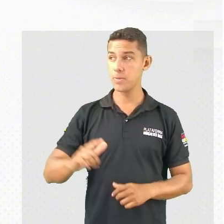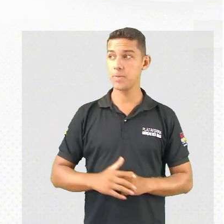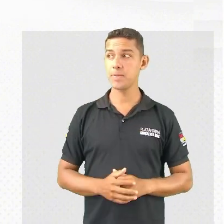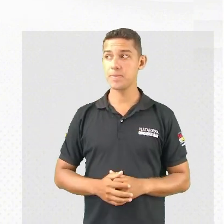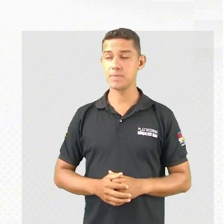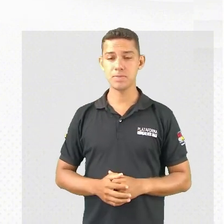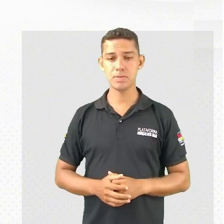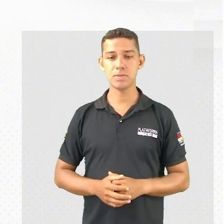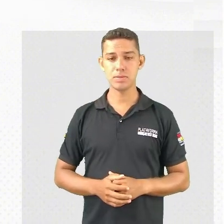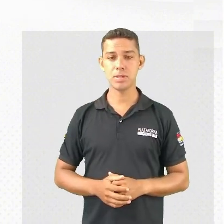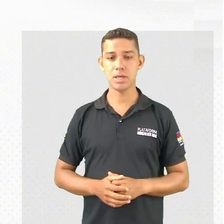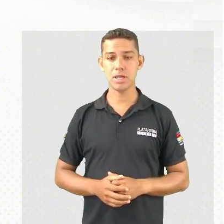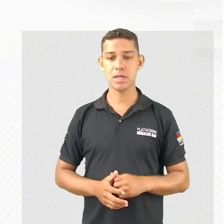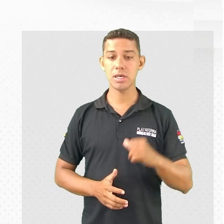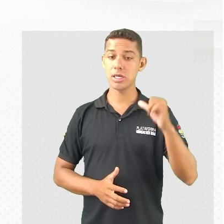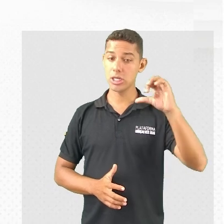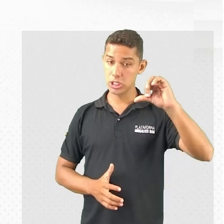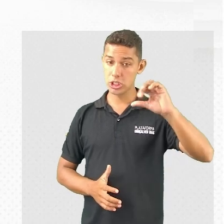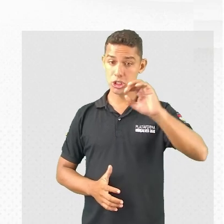Aí eu vou ter 90 mil